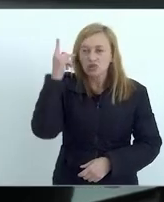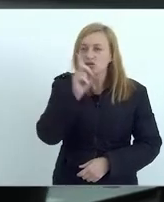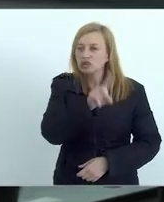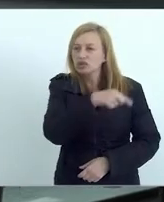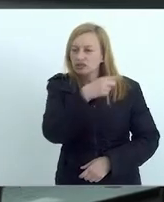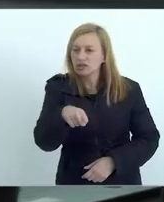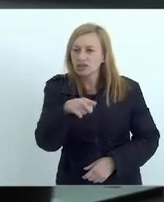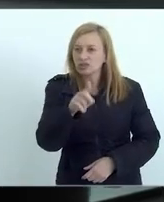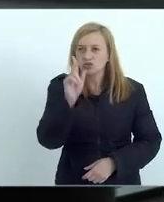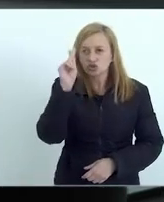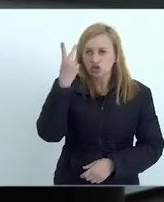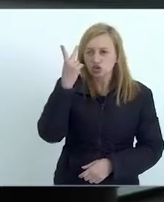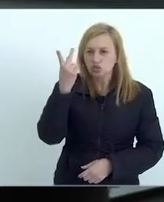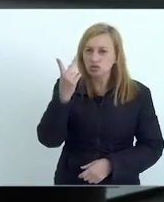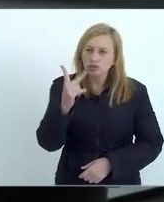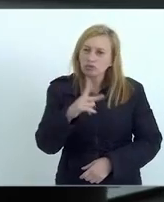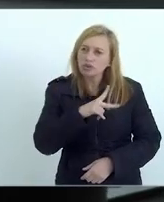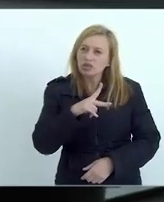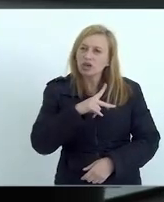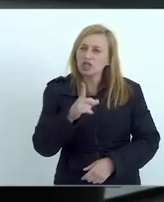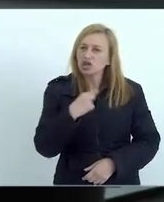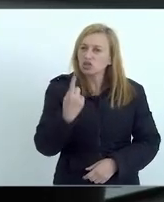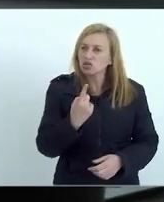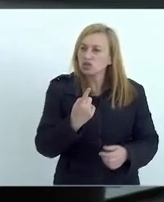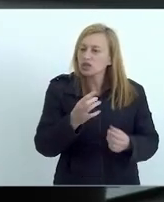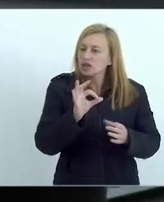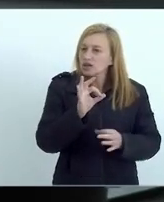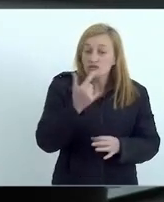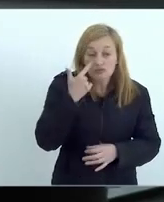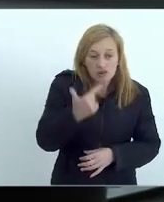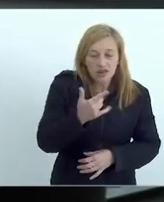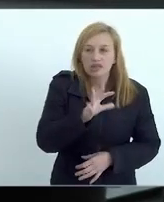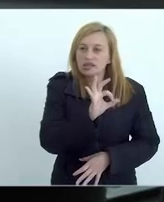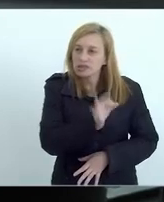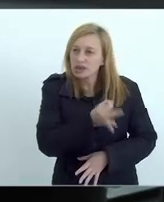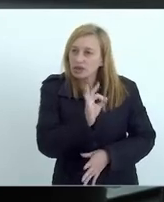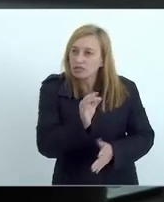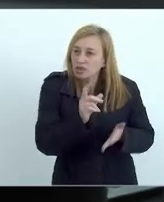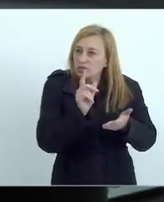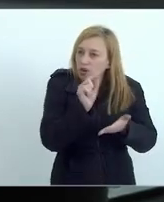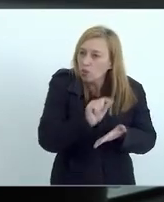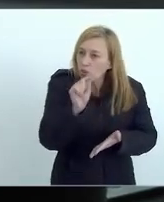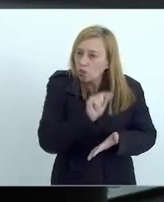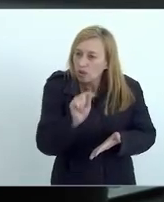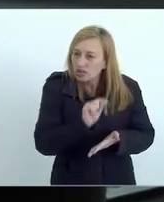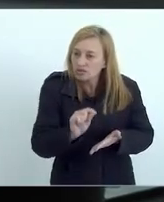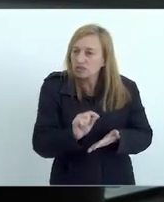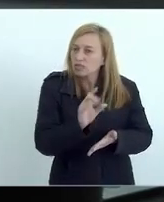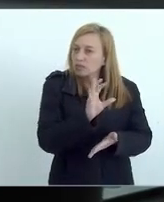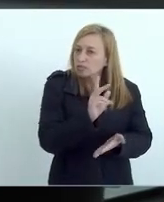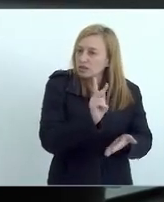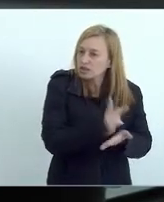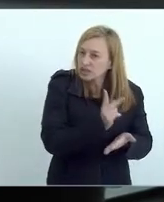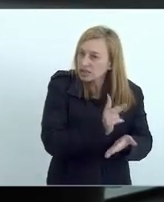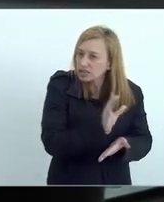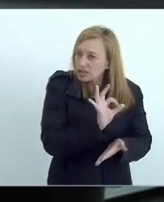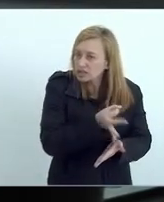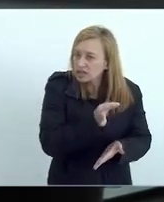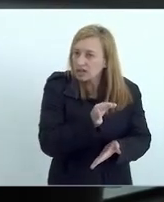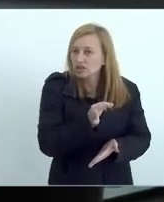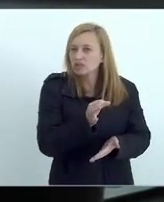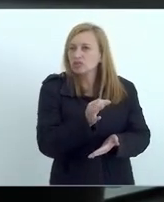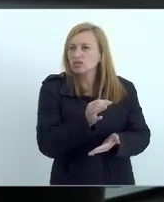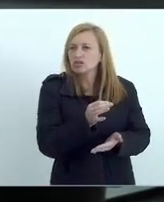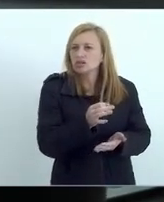Inter partes e que a gente provoca exatos para correção da prova e dá